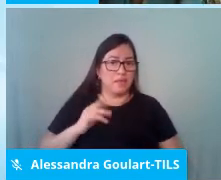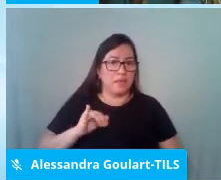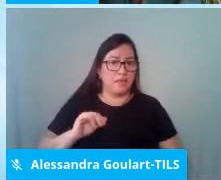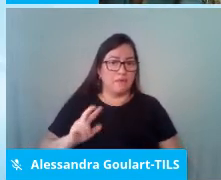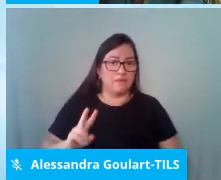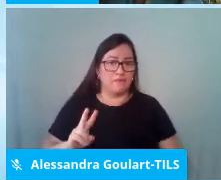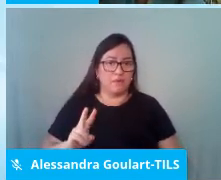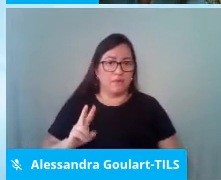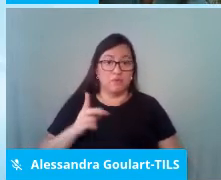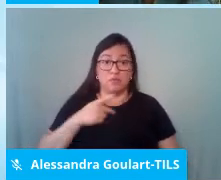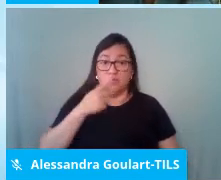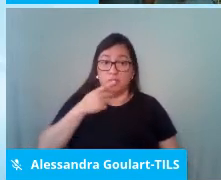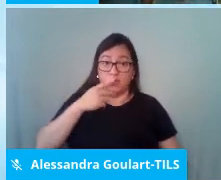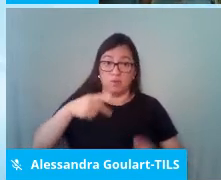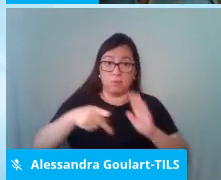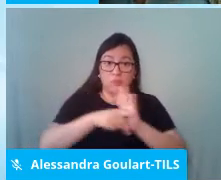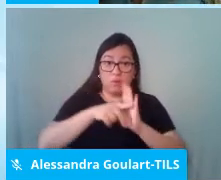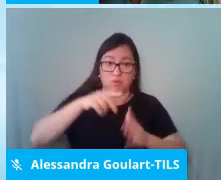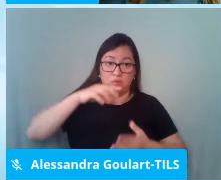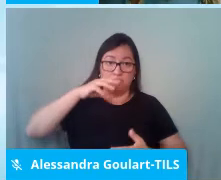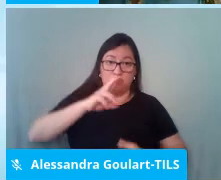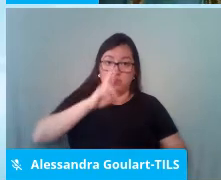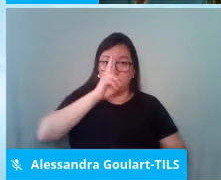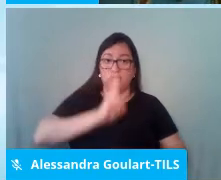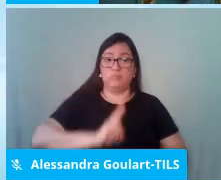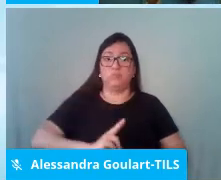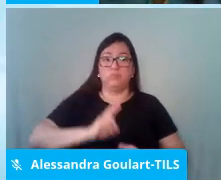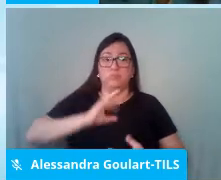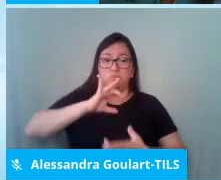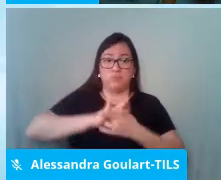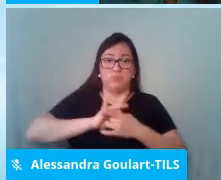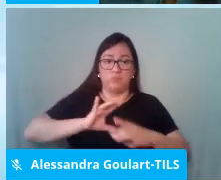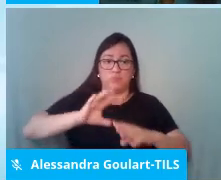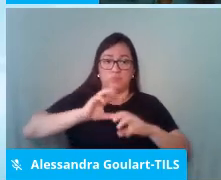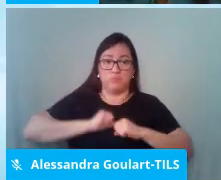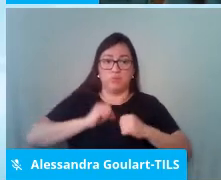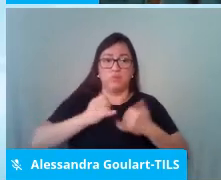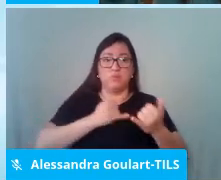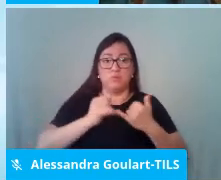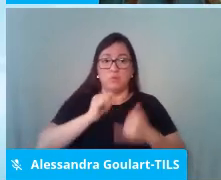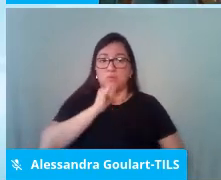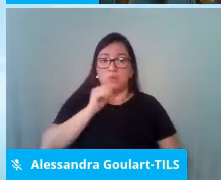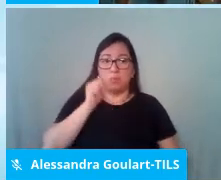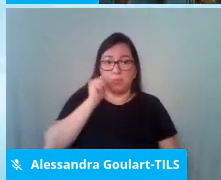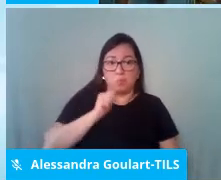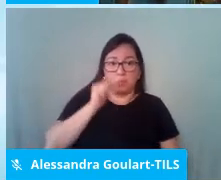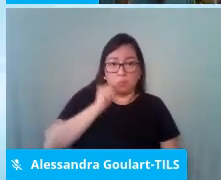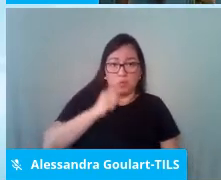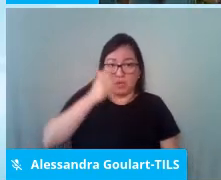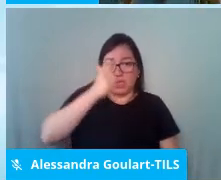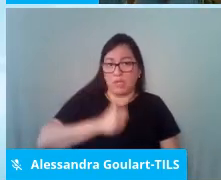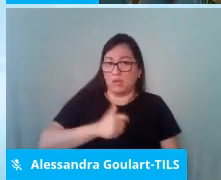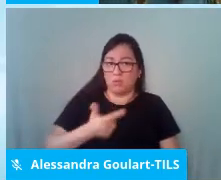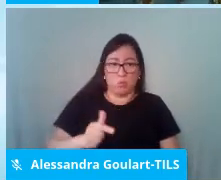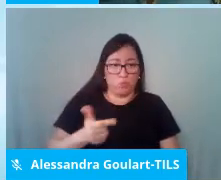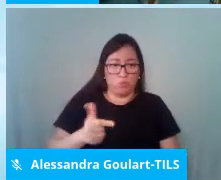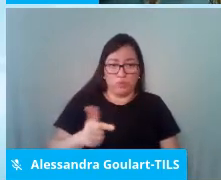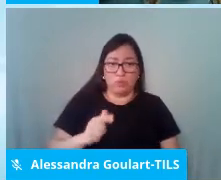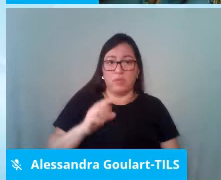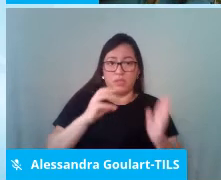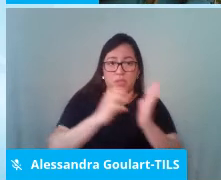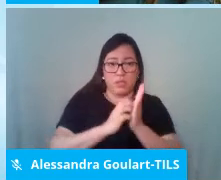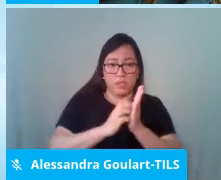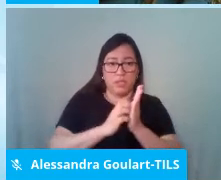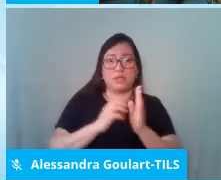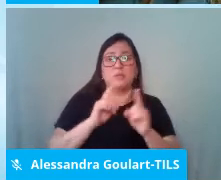transmissão vertical, né? Então, eu posso ter uma mulher que tem um parceiro positivo, ela é negativa para o HIV, mas ela pode estar